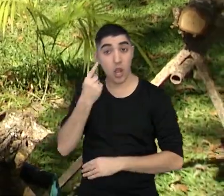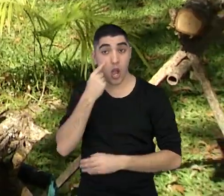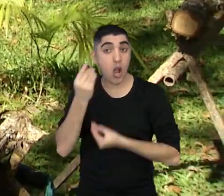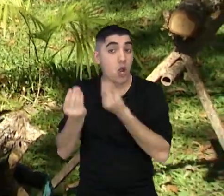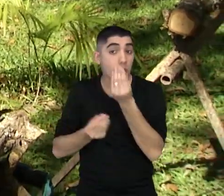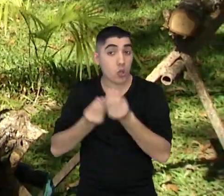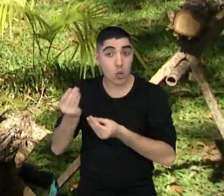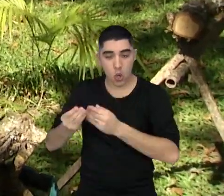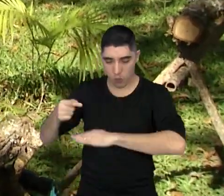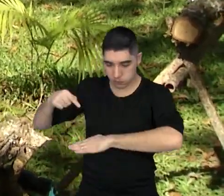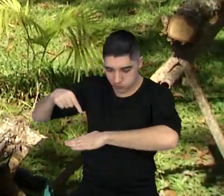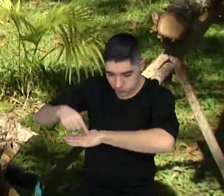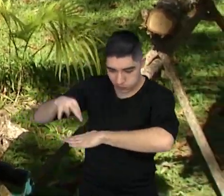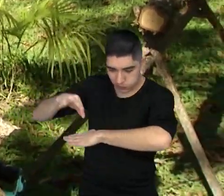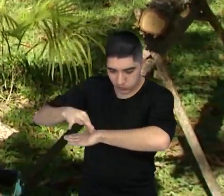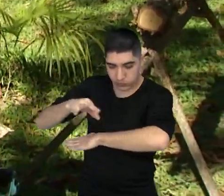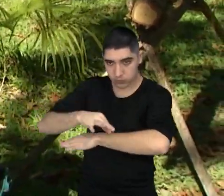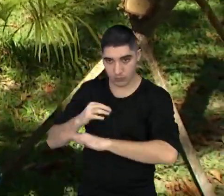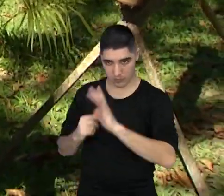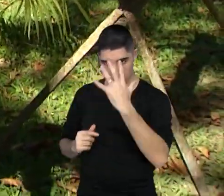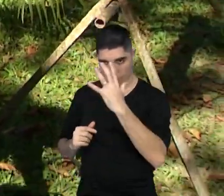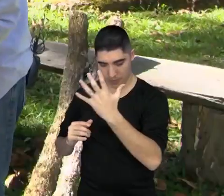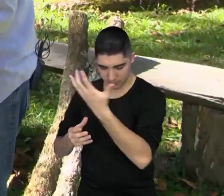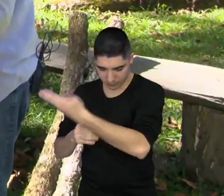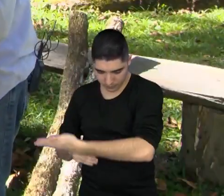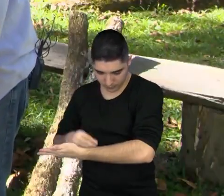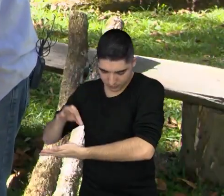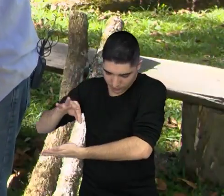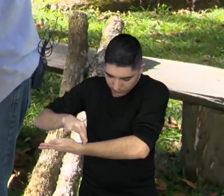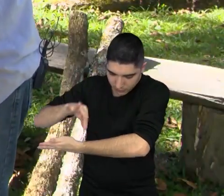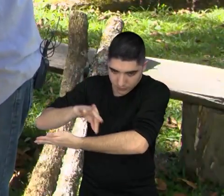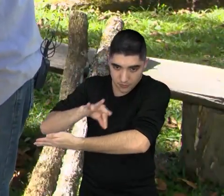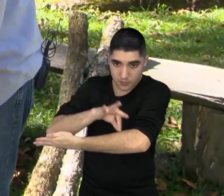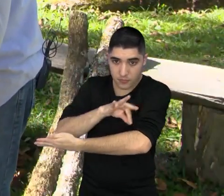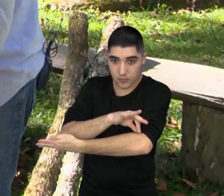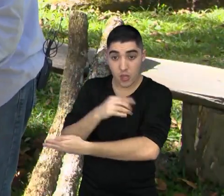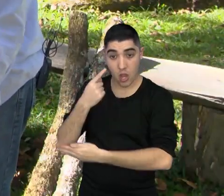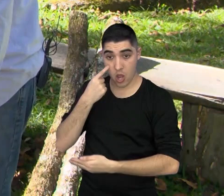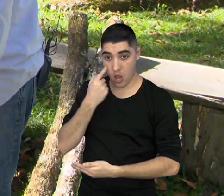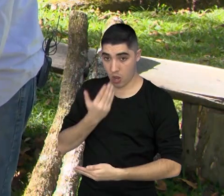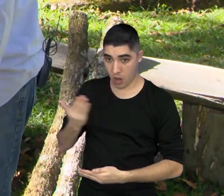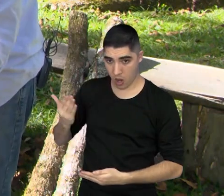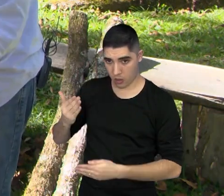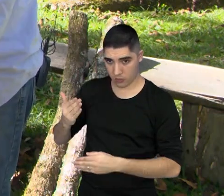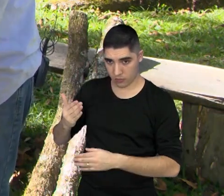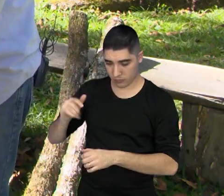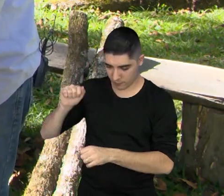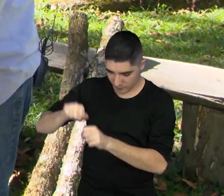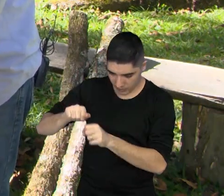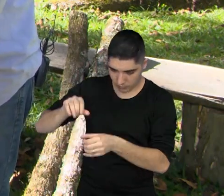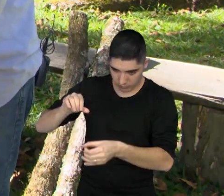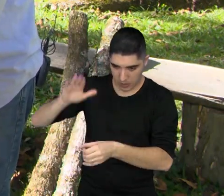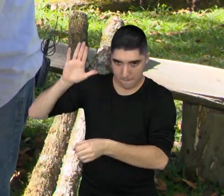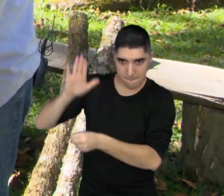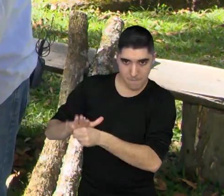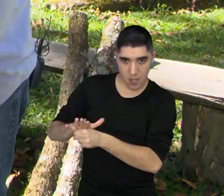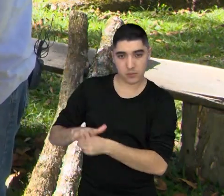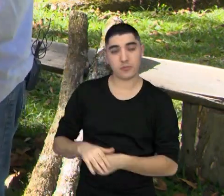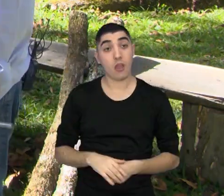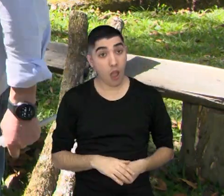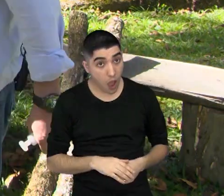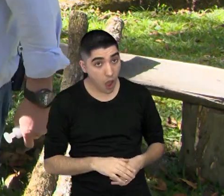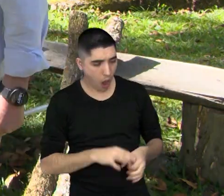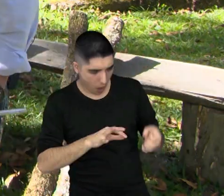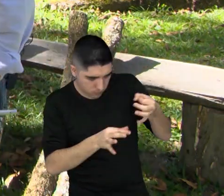Então, olha só como é que se planta shiitake, né? Você vai colocar a semente aqui no furo e vai fazer assim, ó.